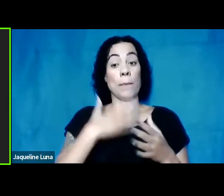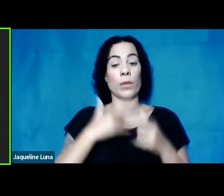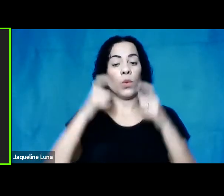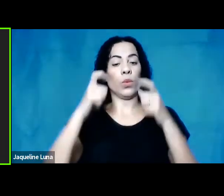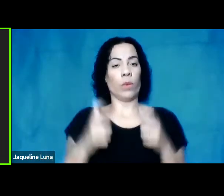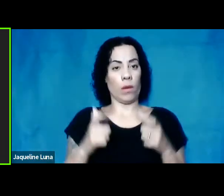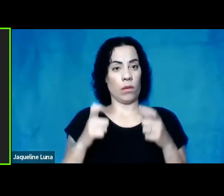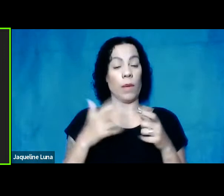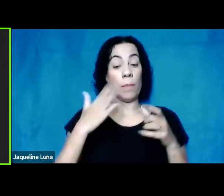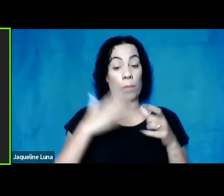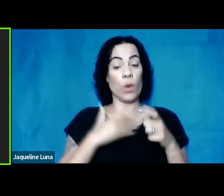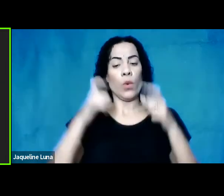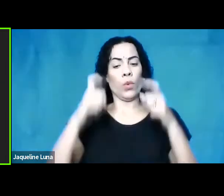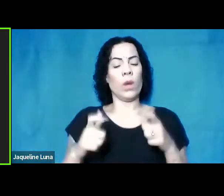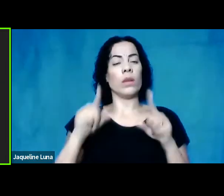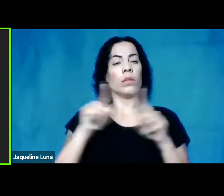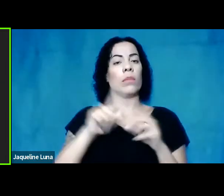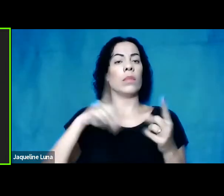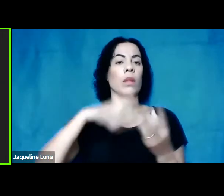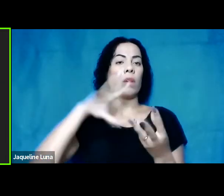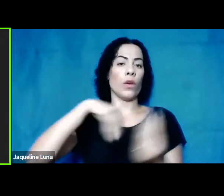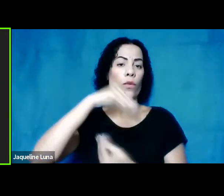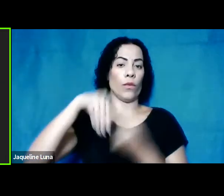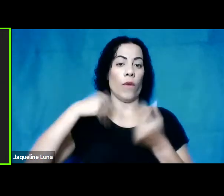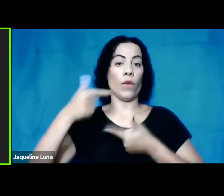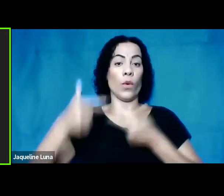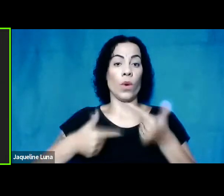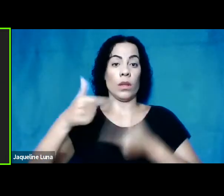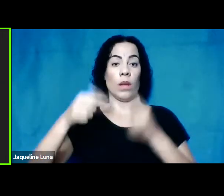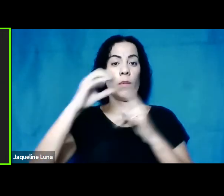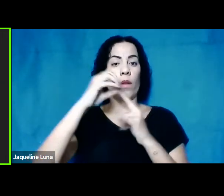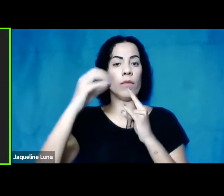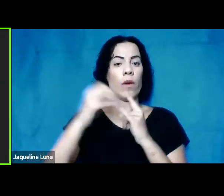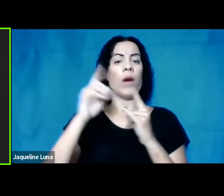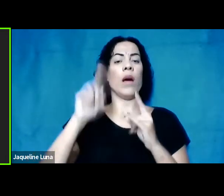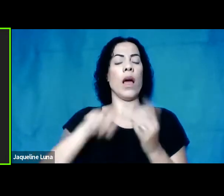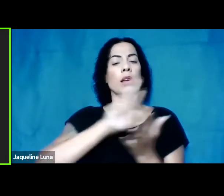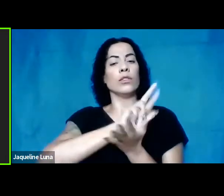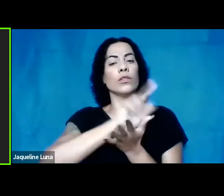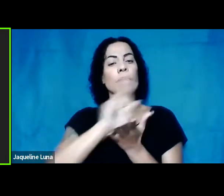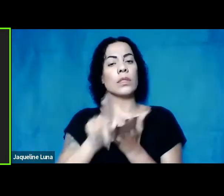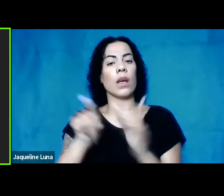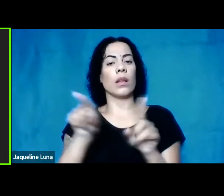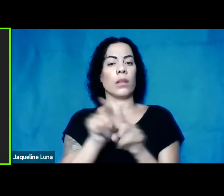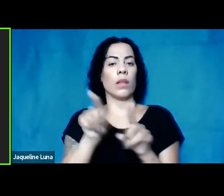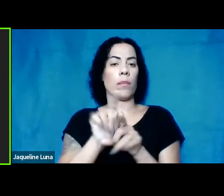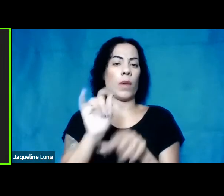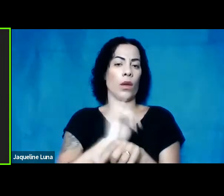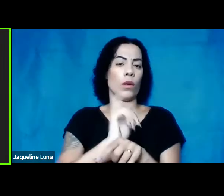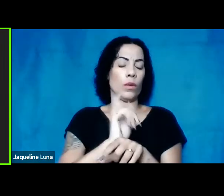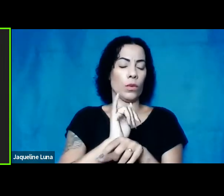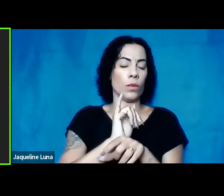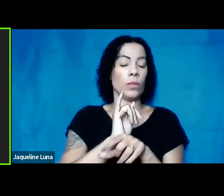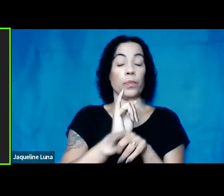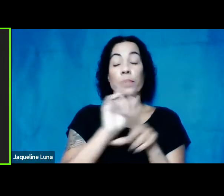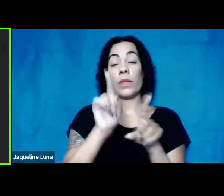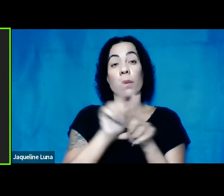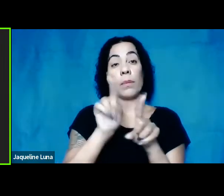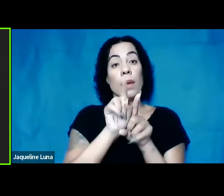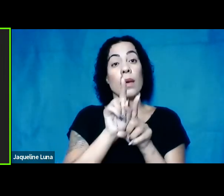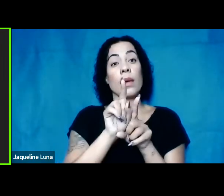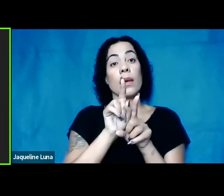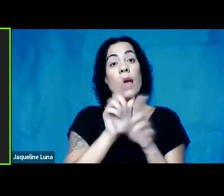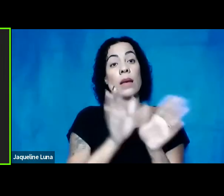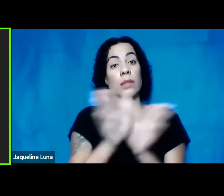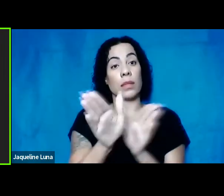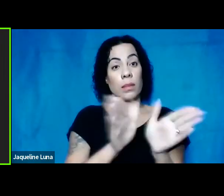que também envolve uma atuação na Fiocruz pela diversidade, pela acessibilidade e pela equidade, né? De gênero e raça, né? E nesses tempos